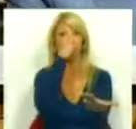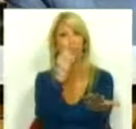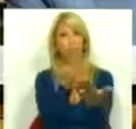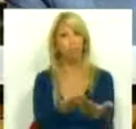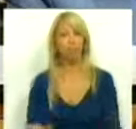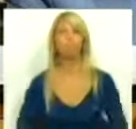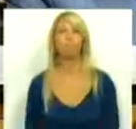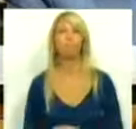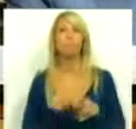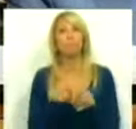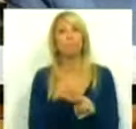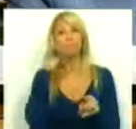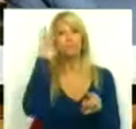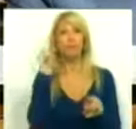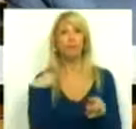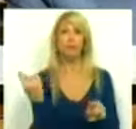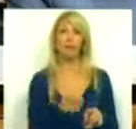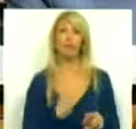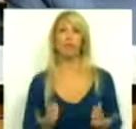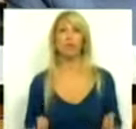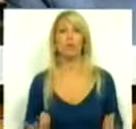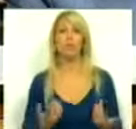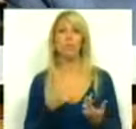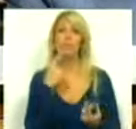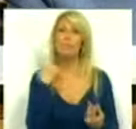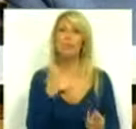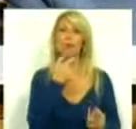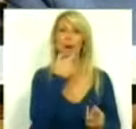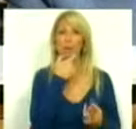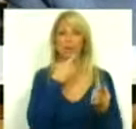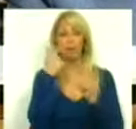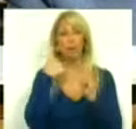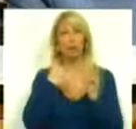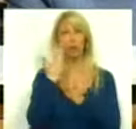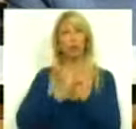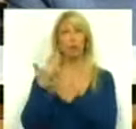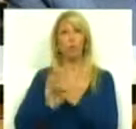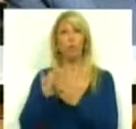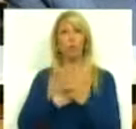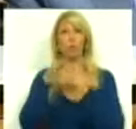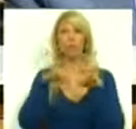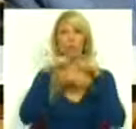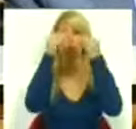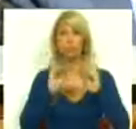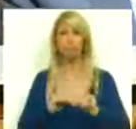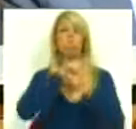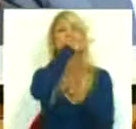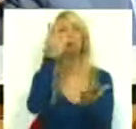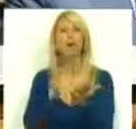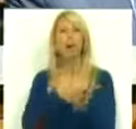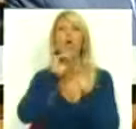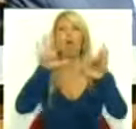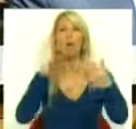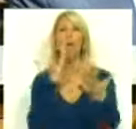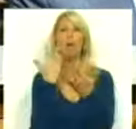Governo. É a nossa convicção que só com este documento concluído e aprovado será possível equilibrar as